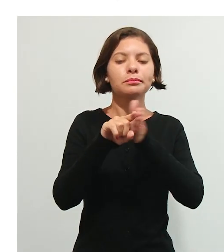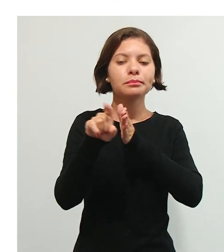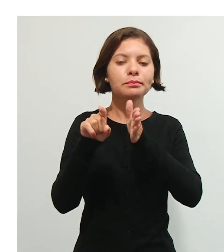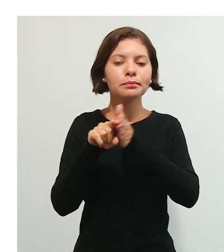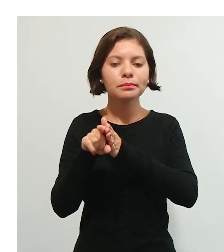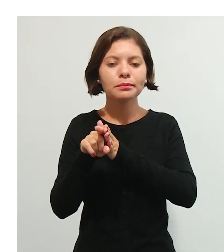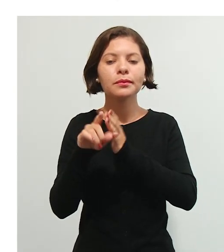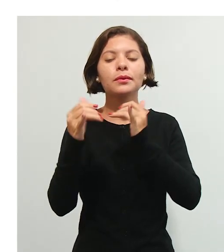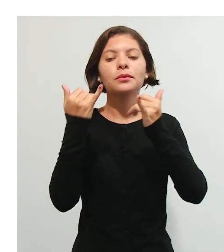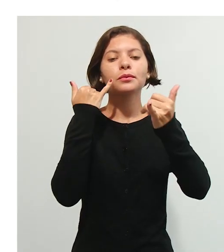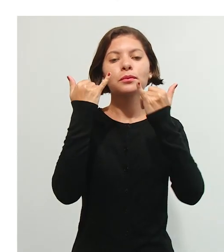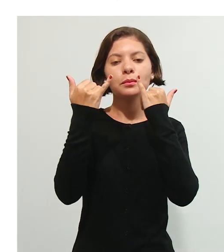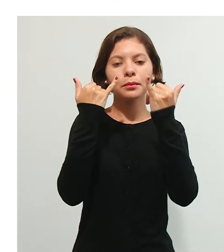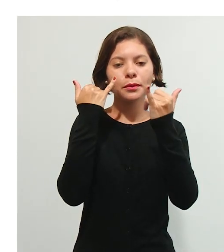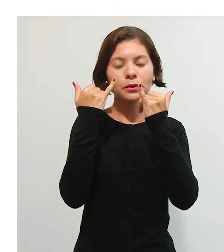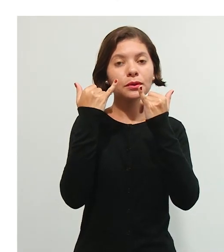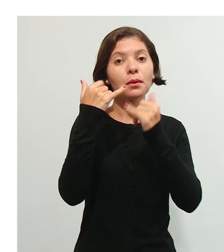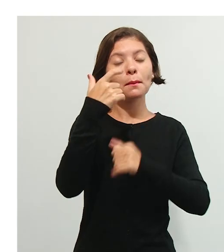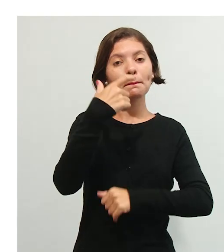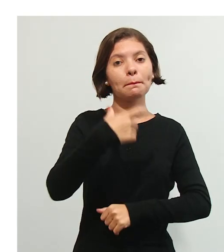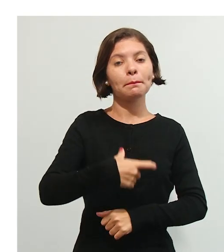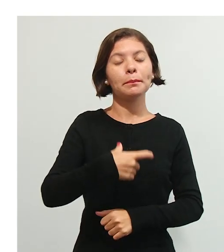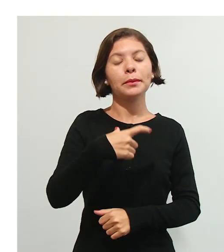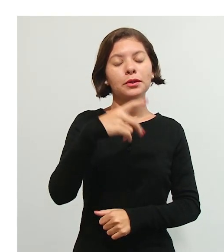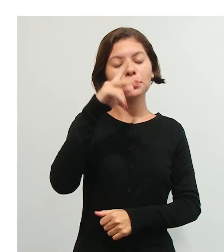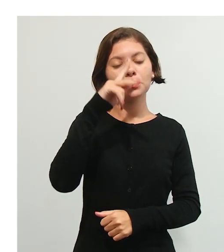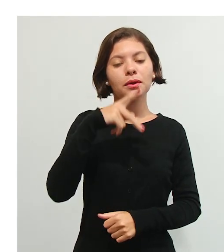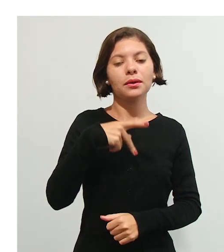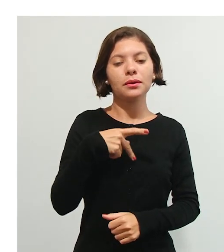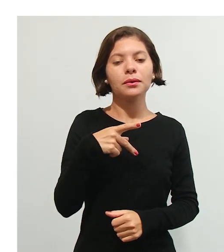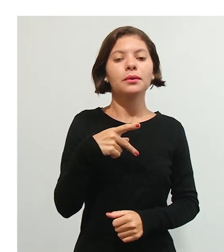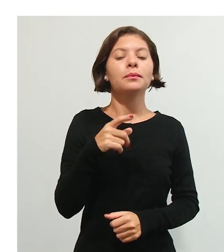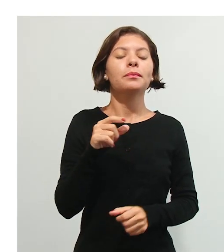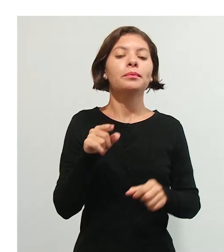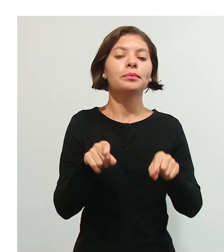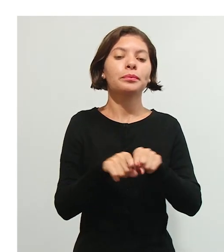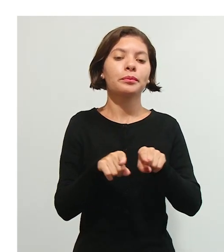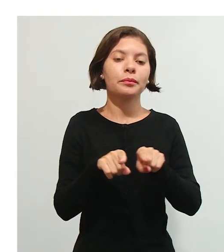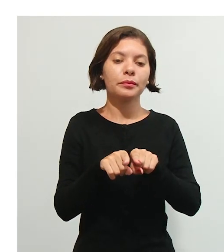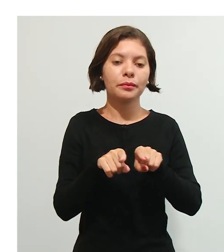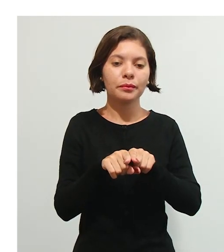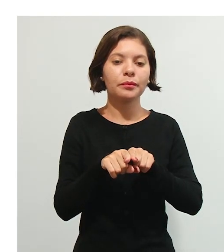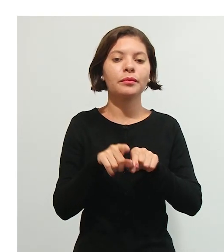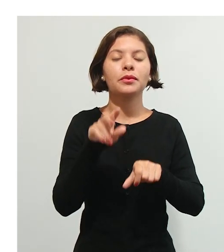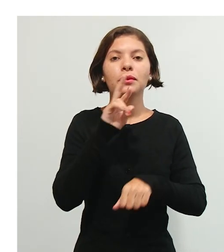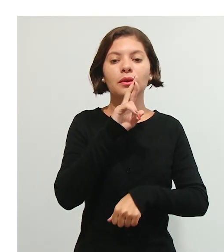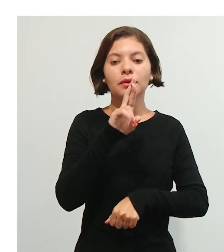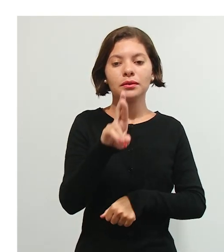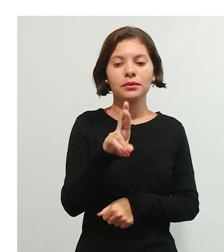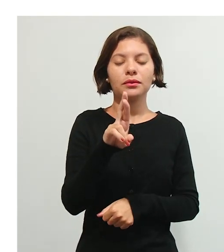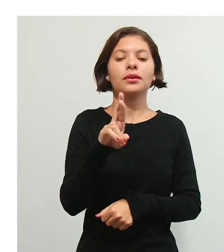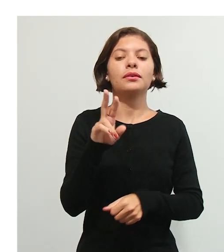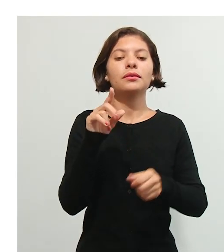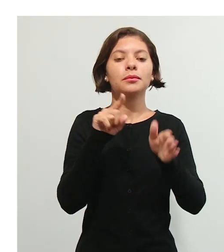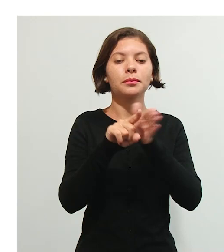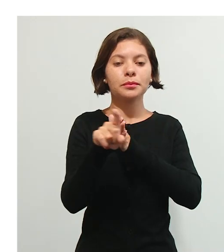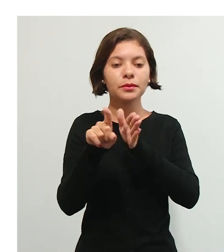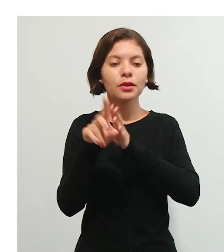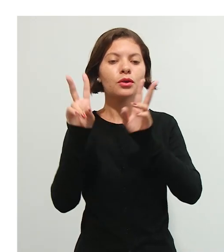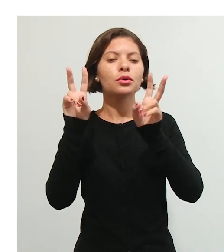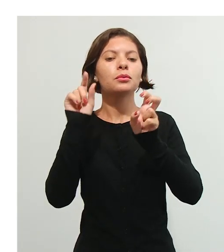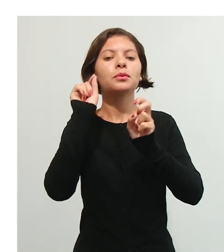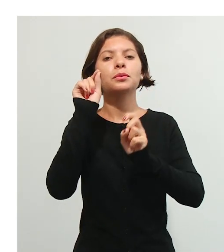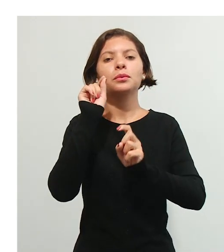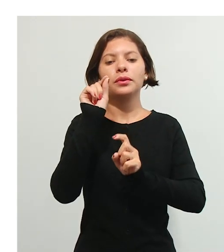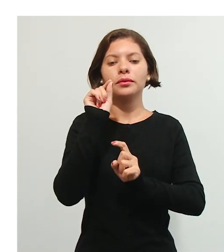perguntas de informação pessoal E também tabular o resultado do questionário